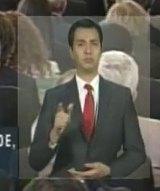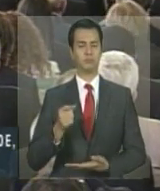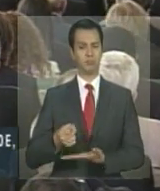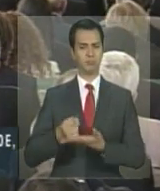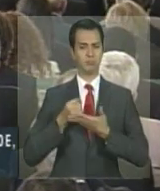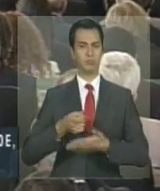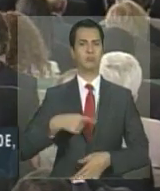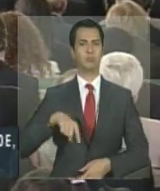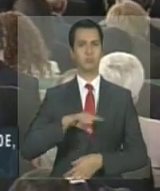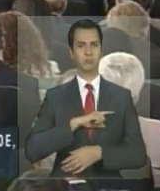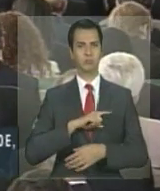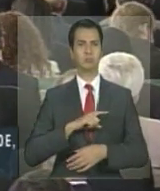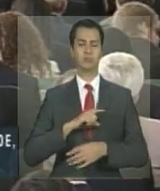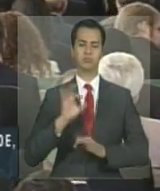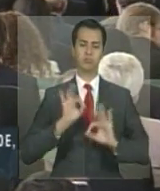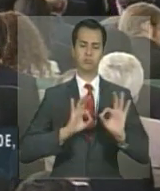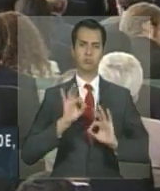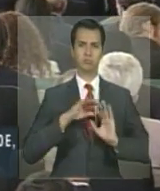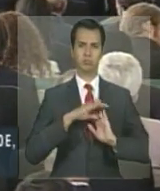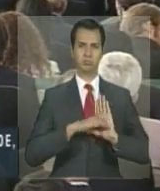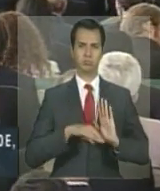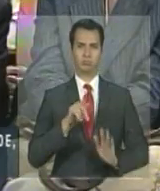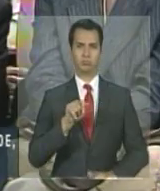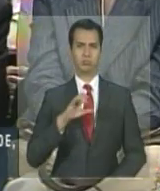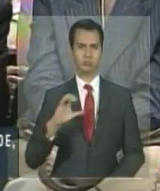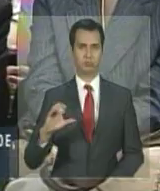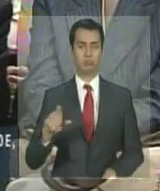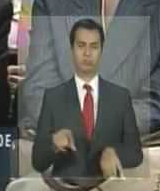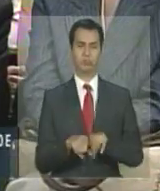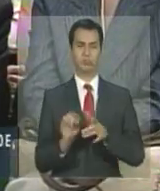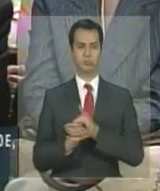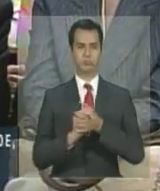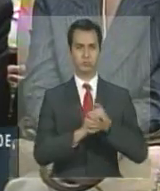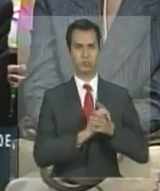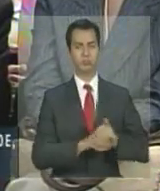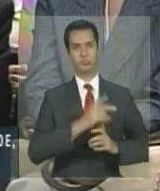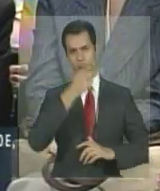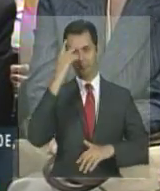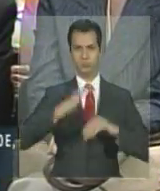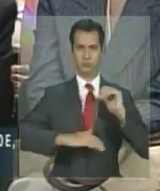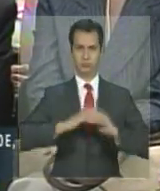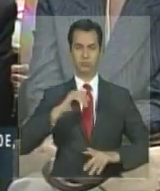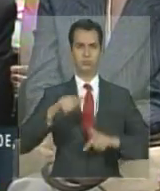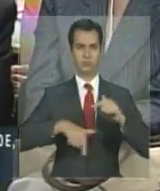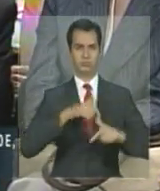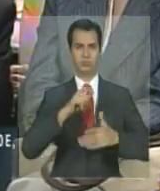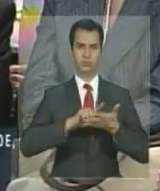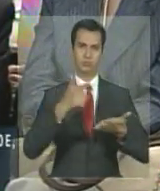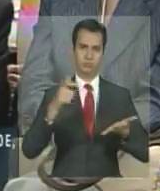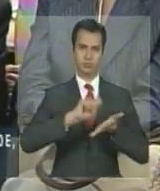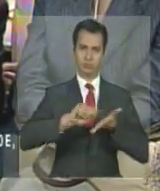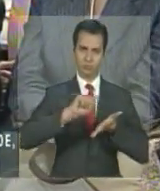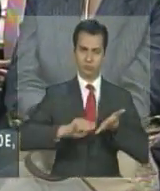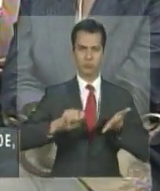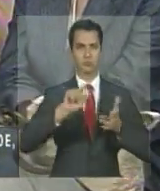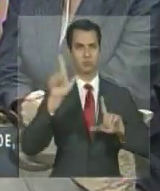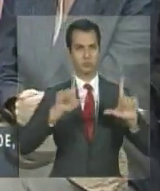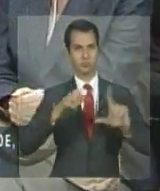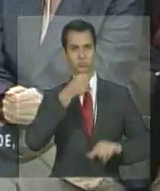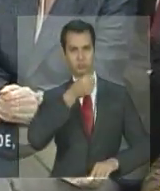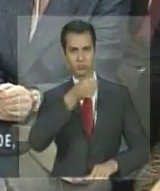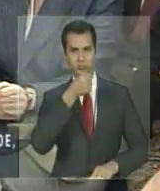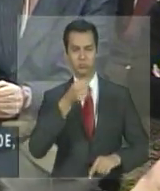do PAC Mobilidade Grandes Cidades. Cumprimentar os senhores jornalistas, fotógrafos e cinegrafistas. Senhoras e